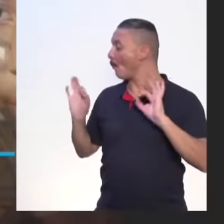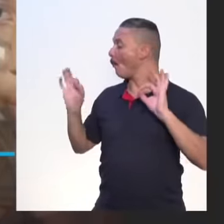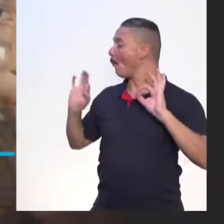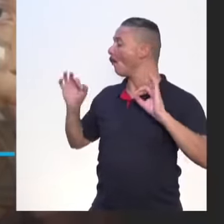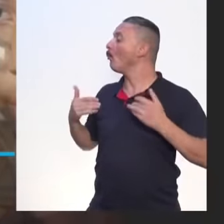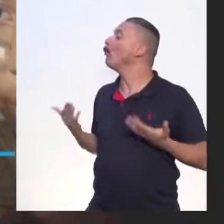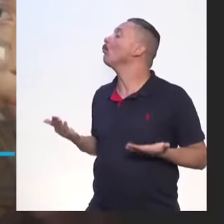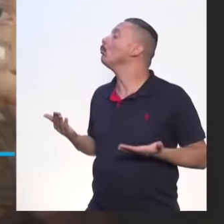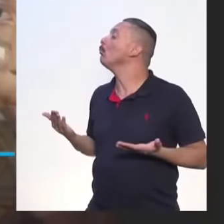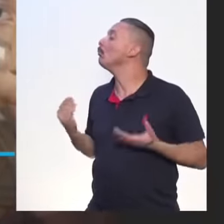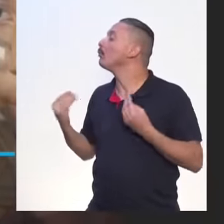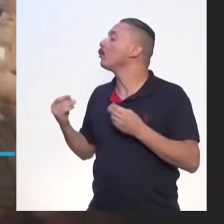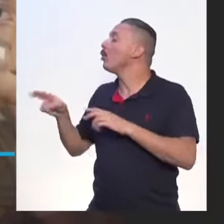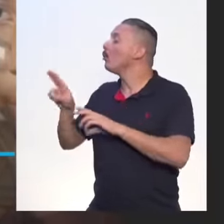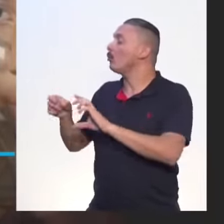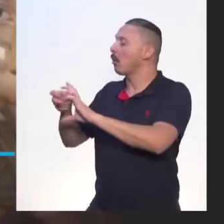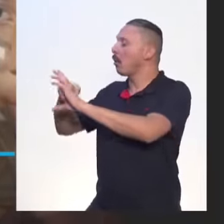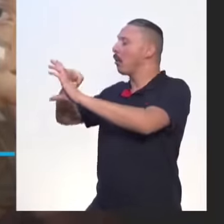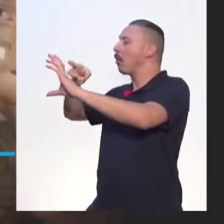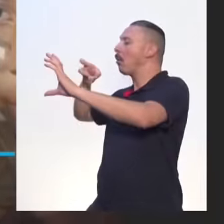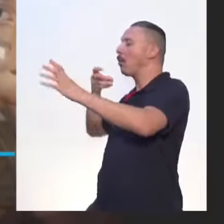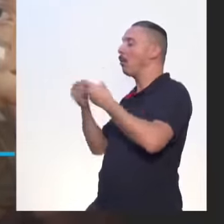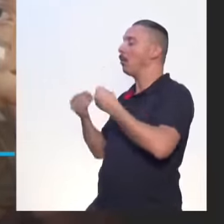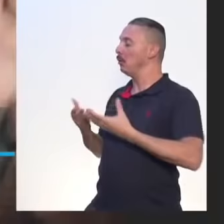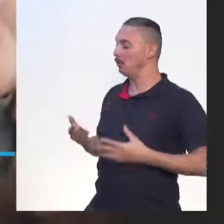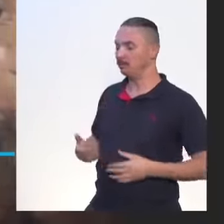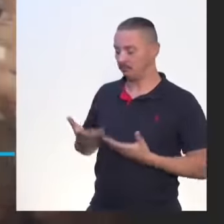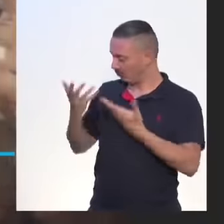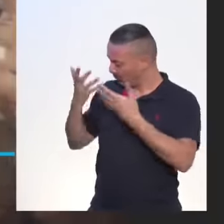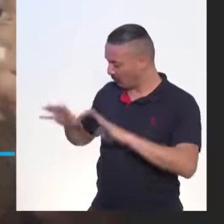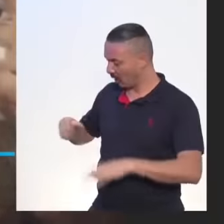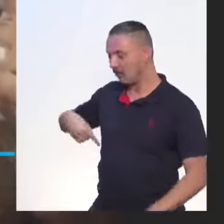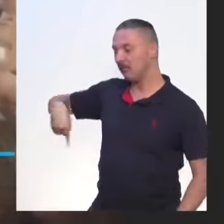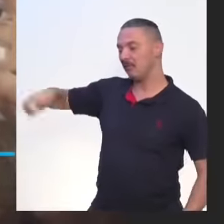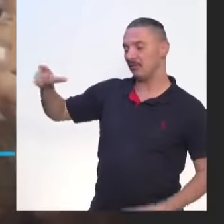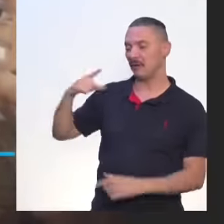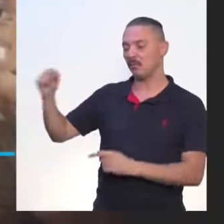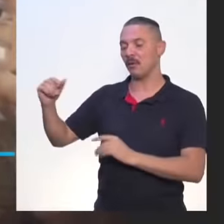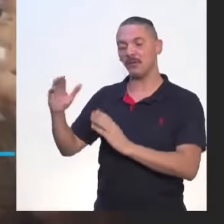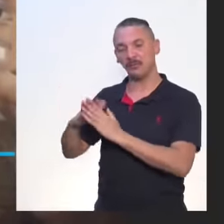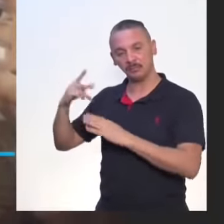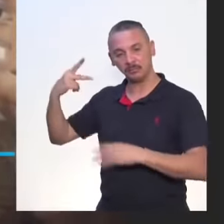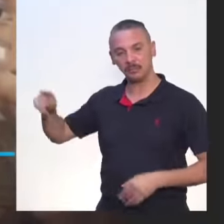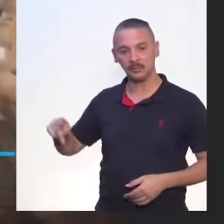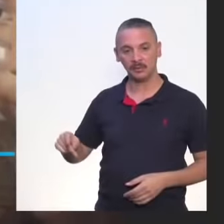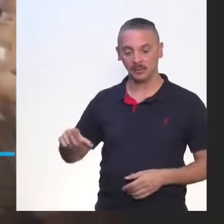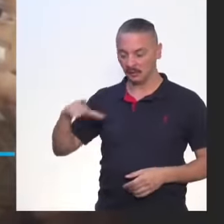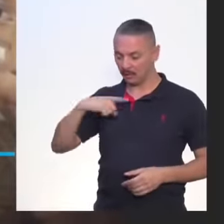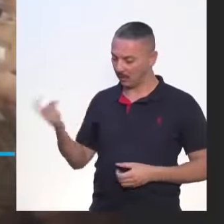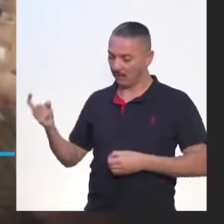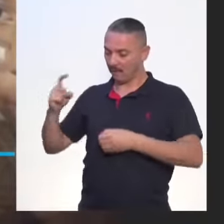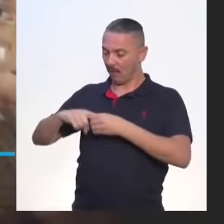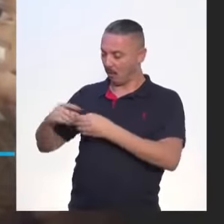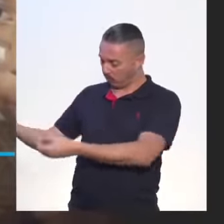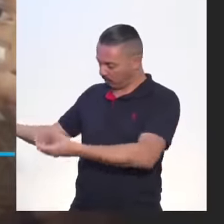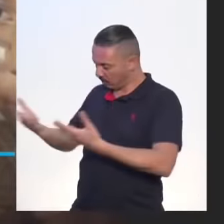tenho nada disso, como é que eu vou usar arco e flecha? Isso não me interessa. Pode voltar para a sua aldeia, quando você tiver alguma coisa para me